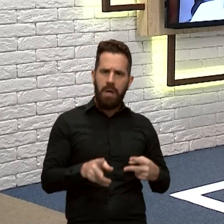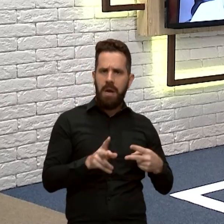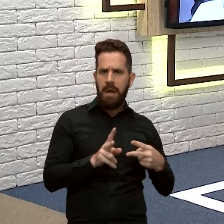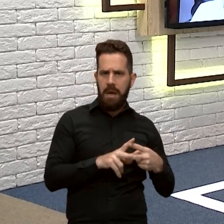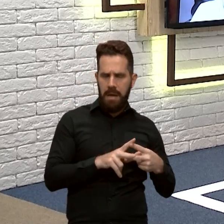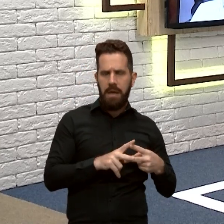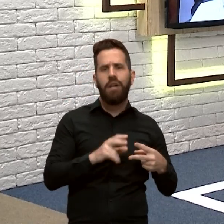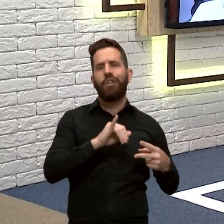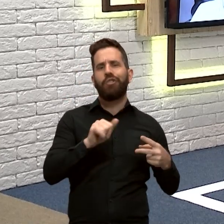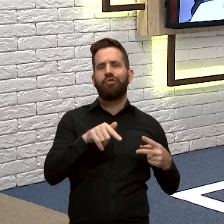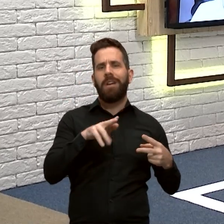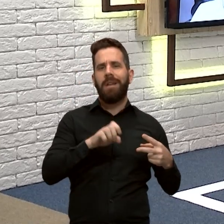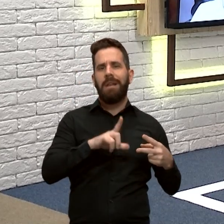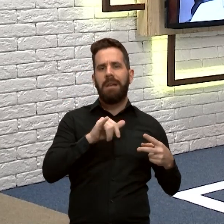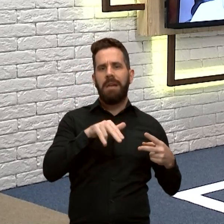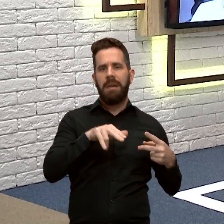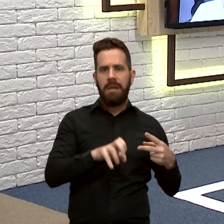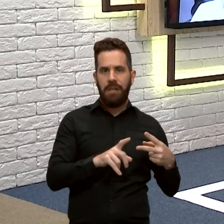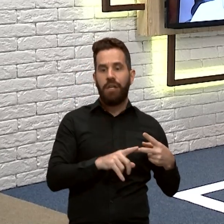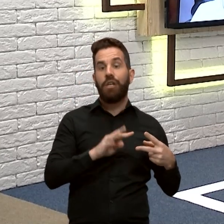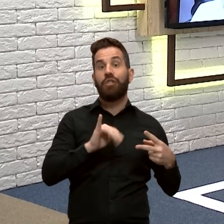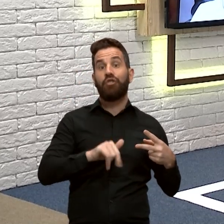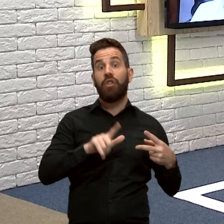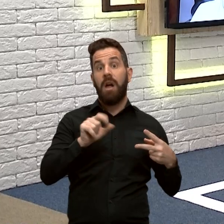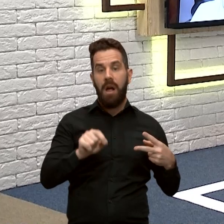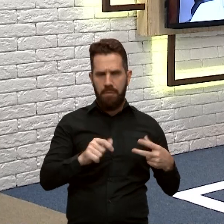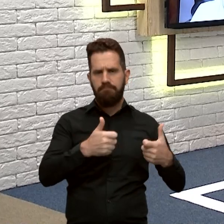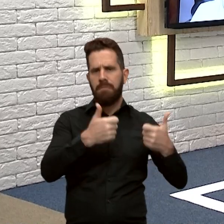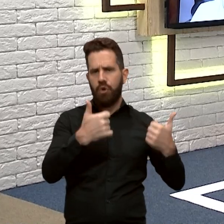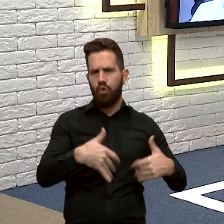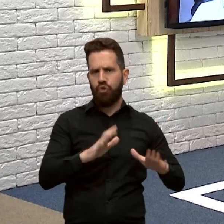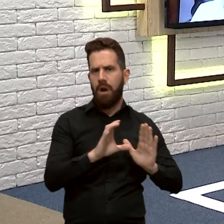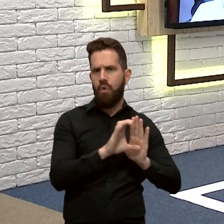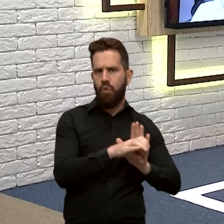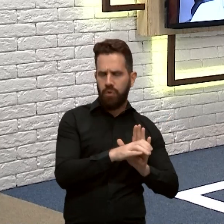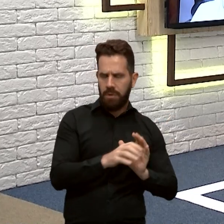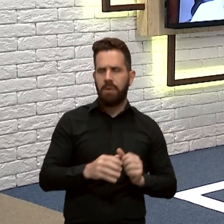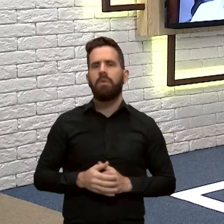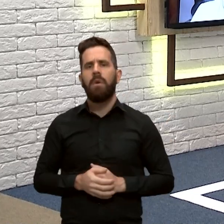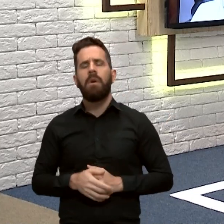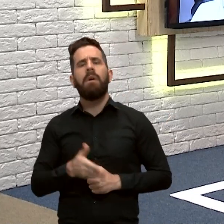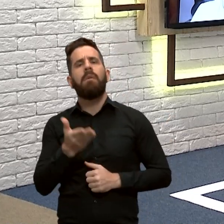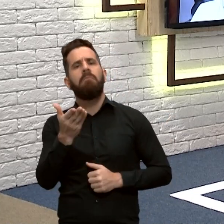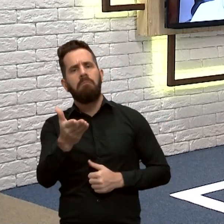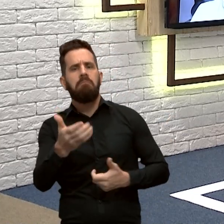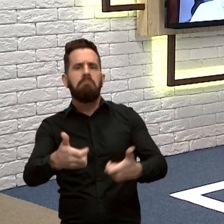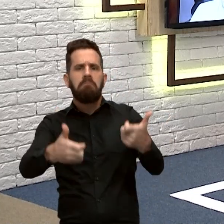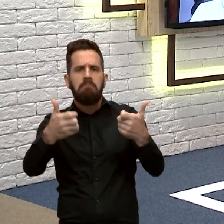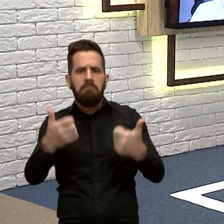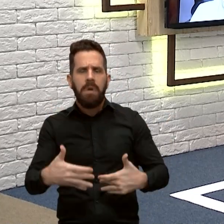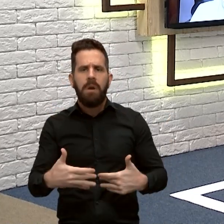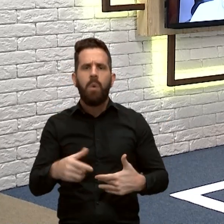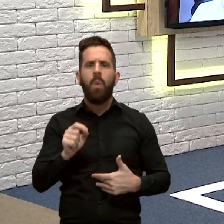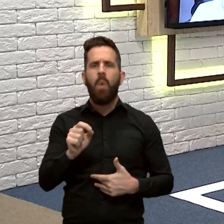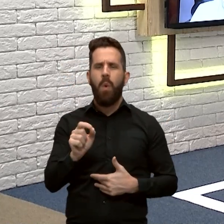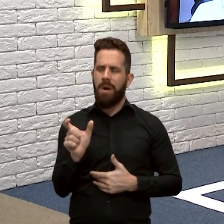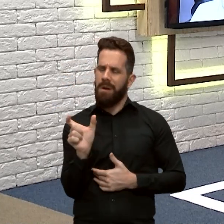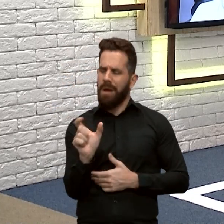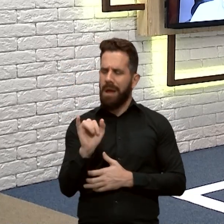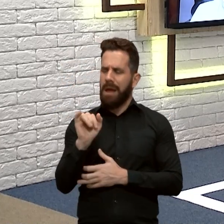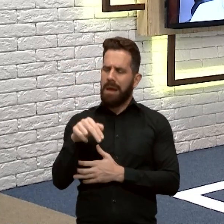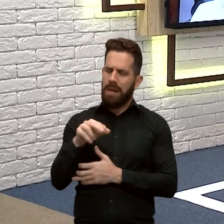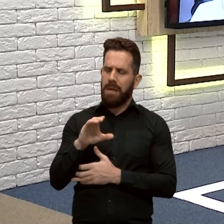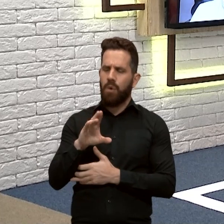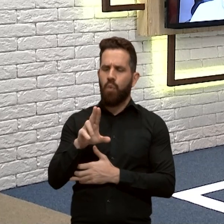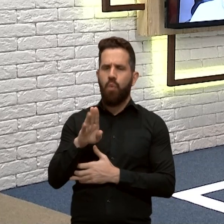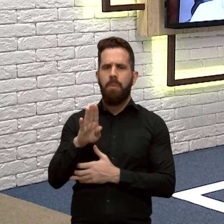professor Tiago falaram no primeiro bloco, mas que pode ter ficado alguma dúvida. Incubação. O senhor está à frente da incubadora social, né? O que